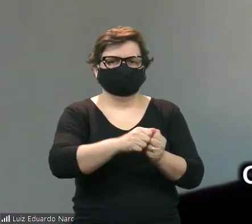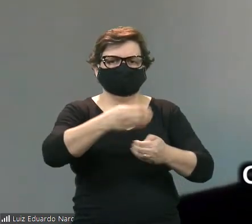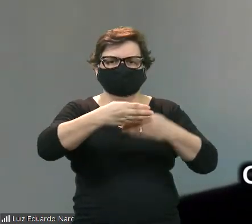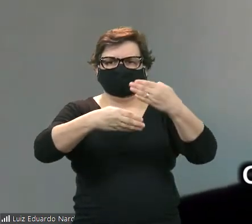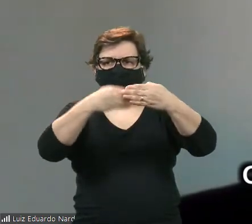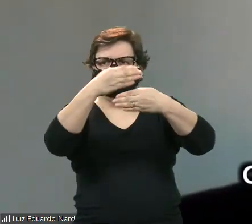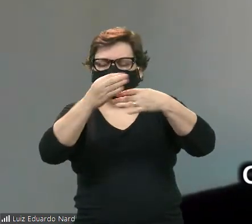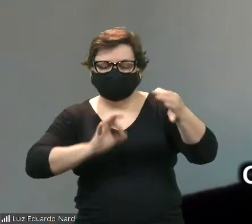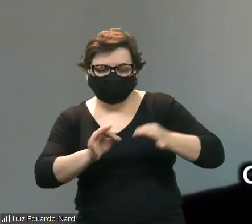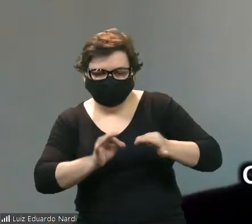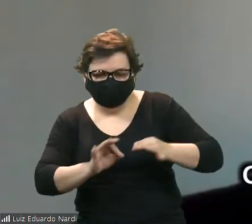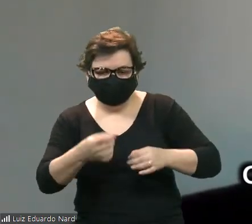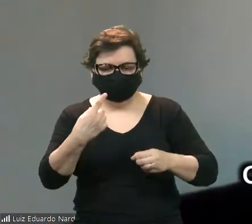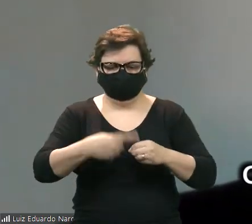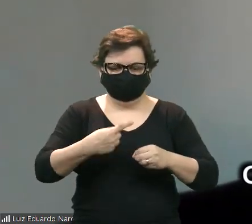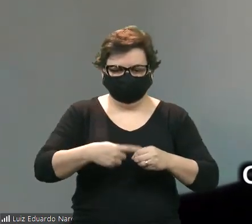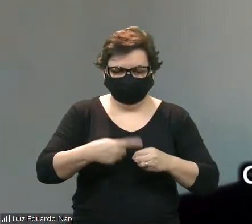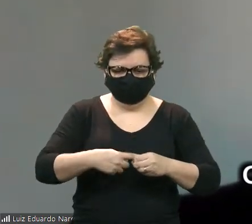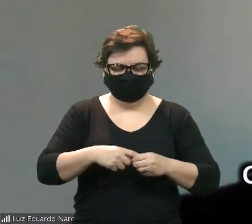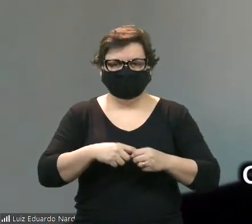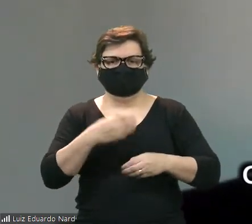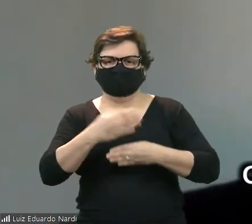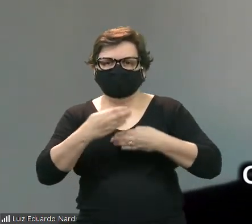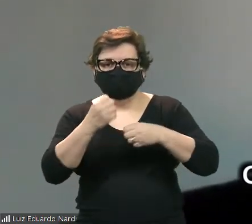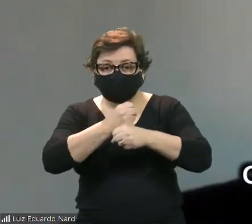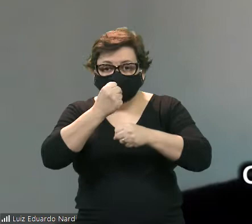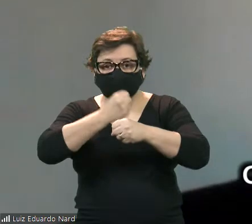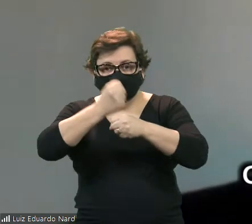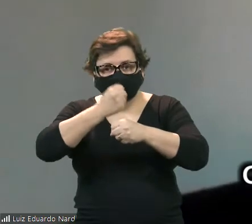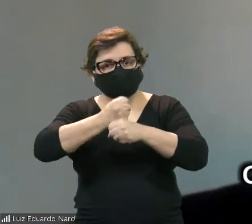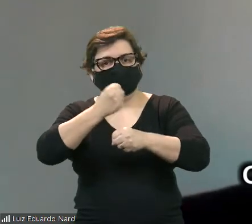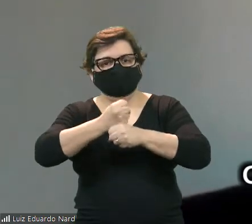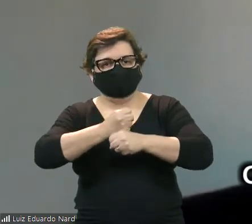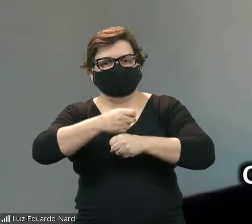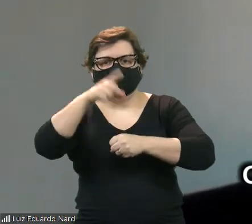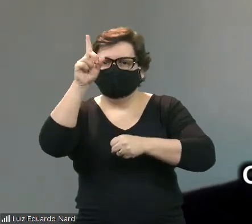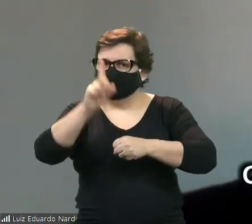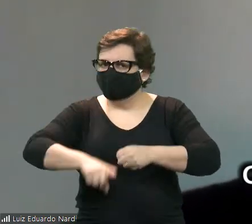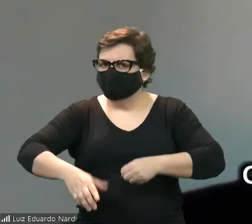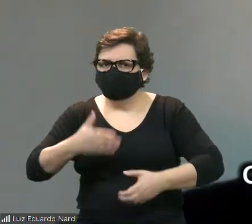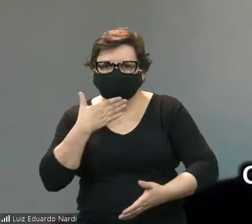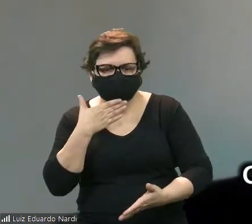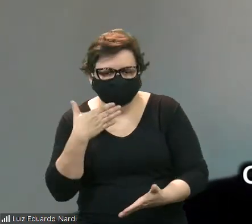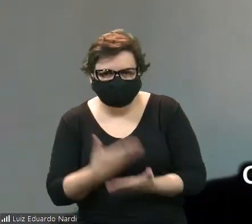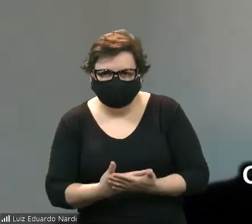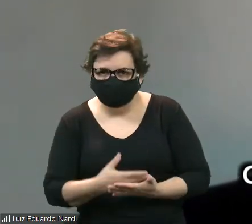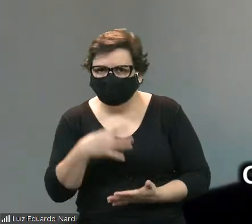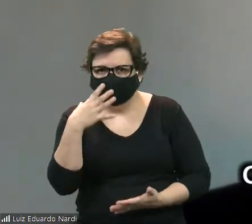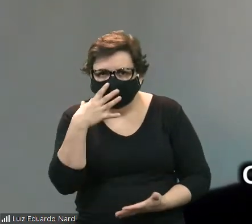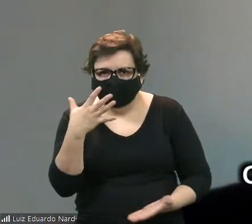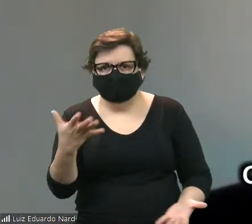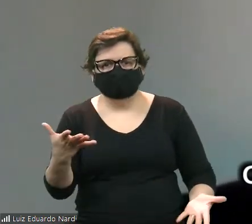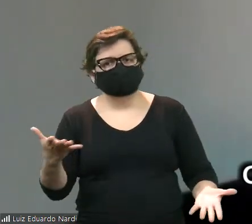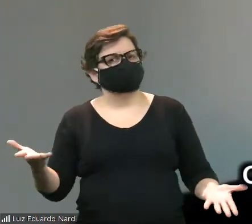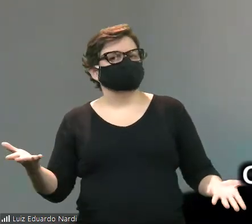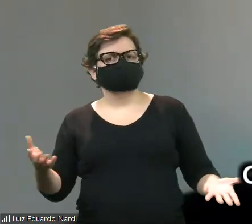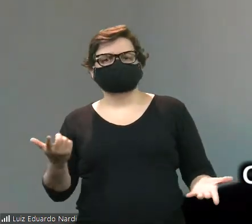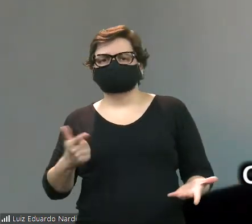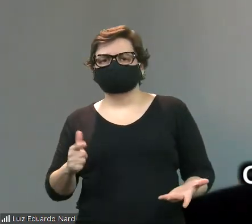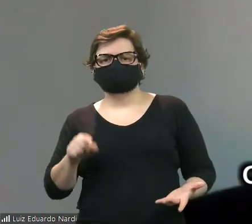obras, de planejamento urbano. Isto é uma excrescência. Não existe